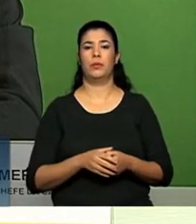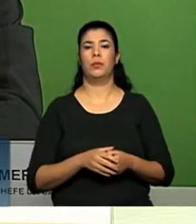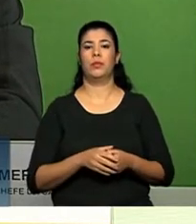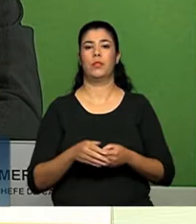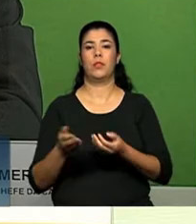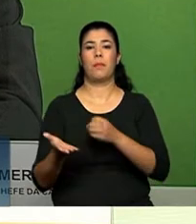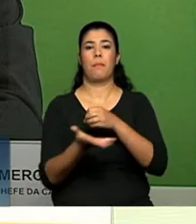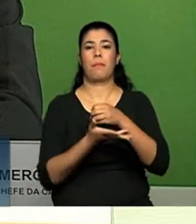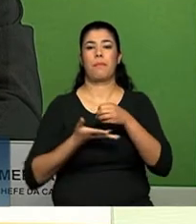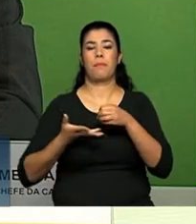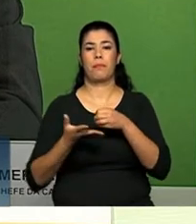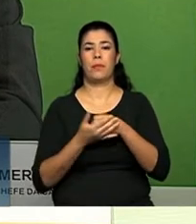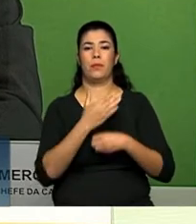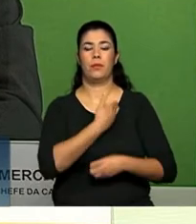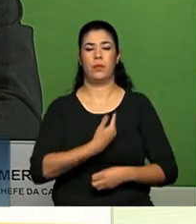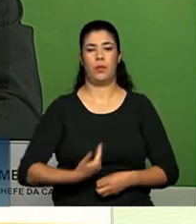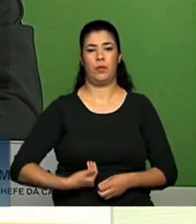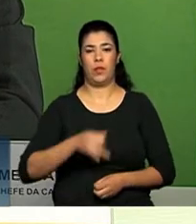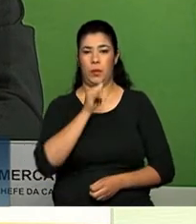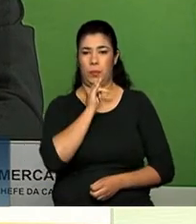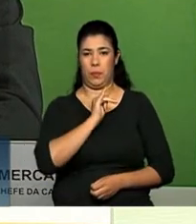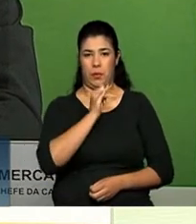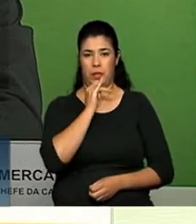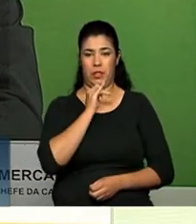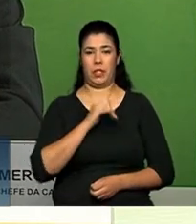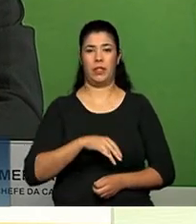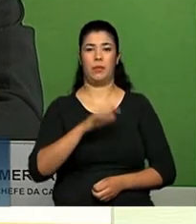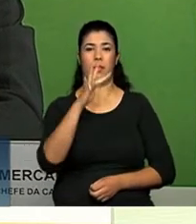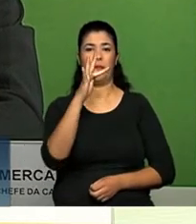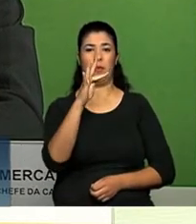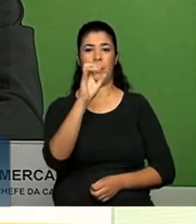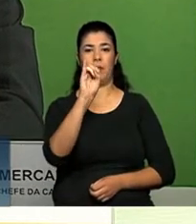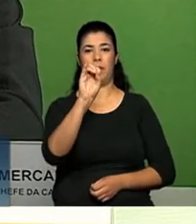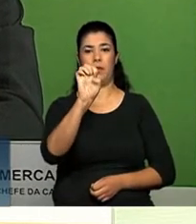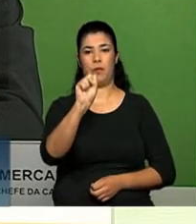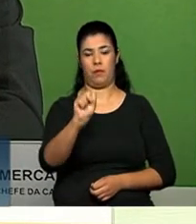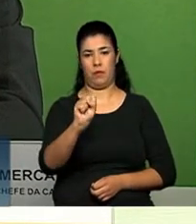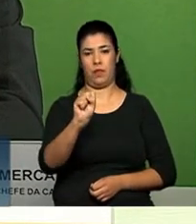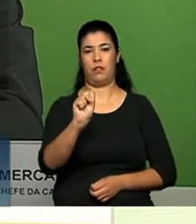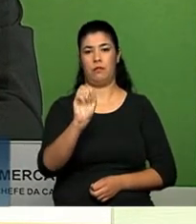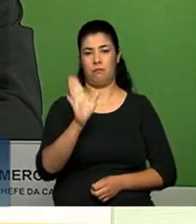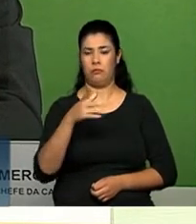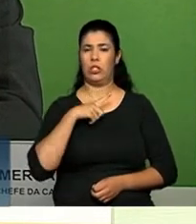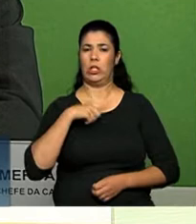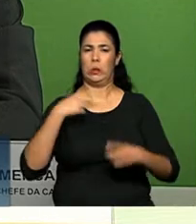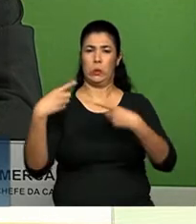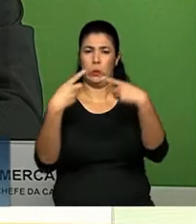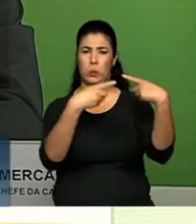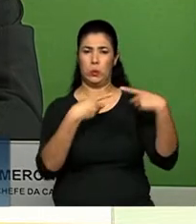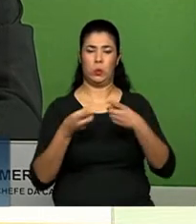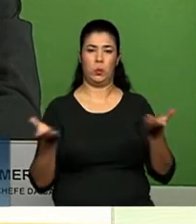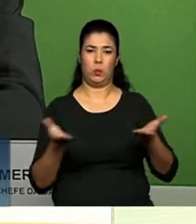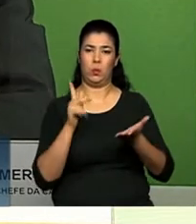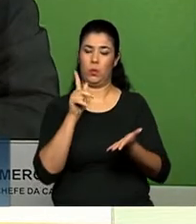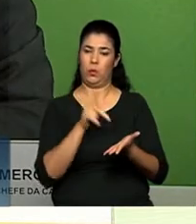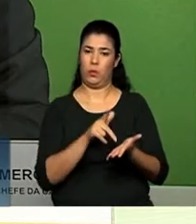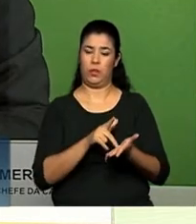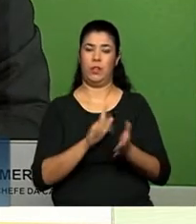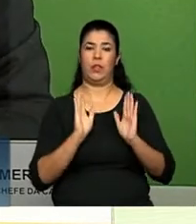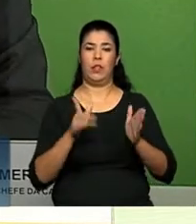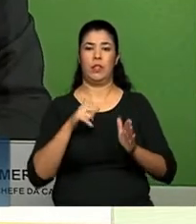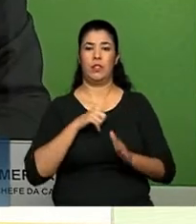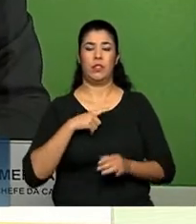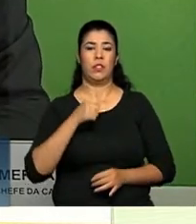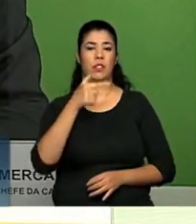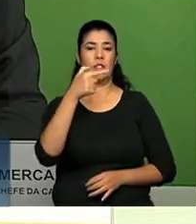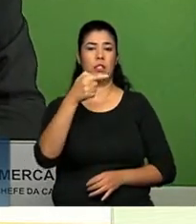do governo. Por exemplo, no caso do FIES, que é um tema que foi bastante debatido recentemente, nós tínhamos